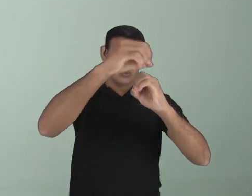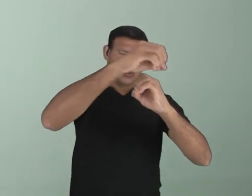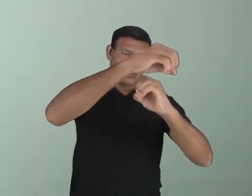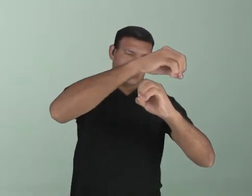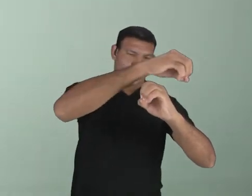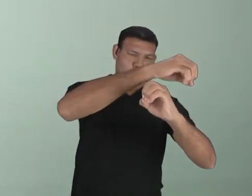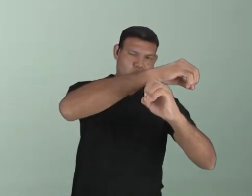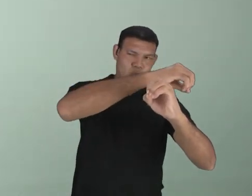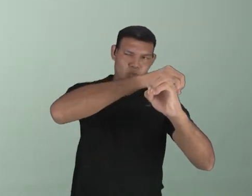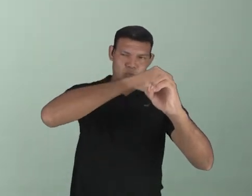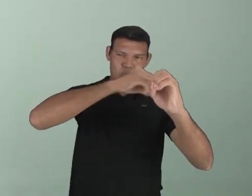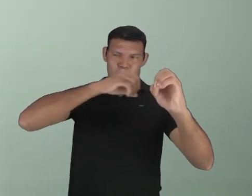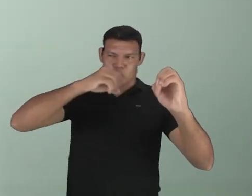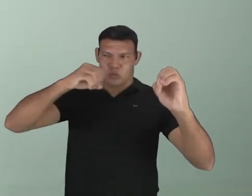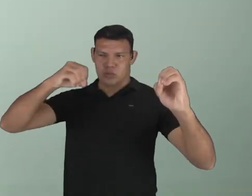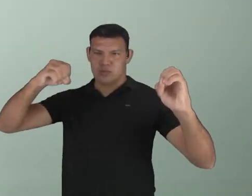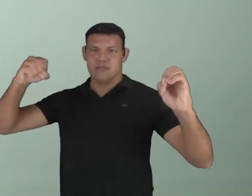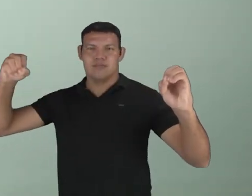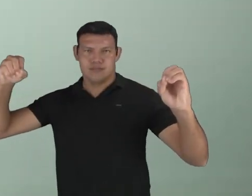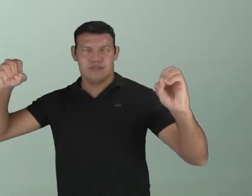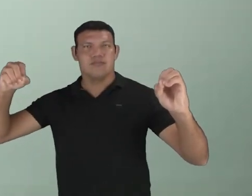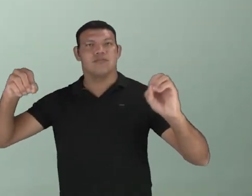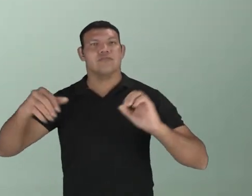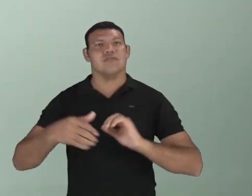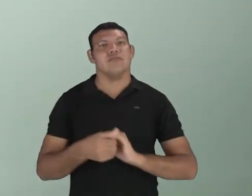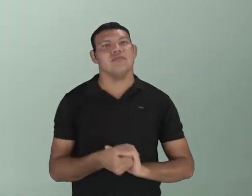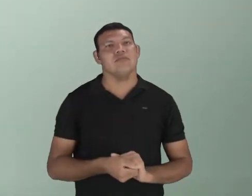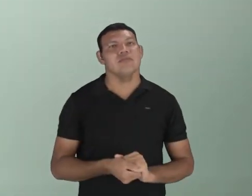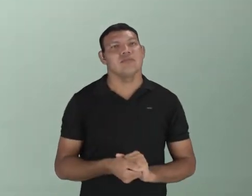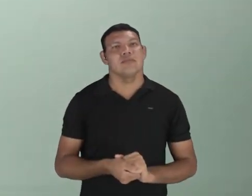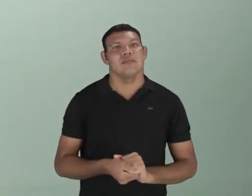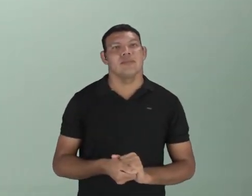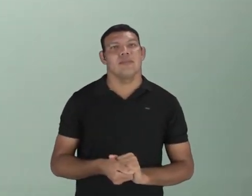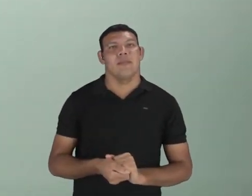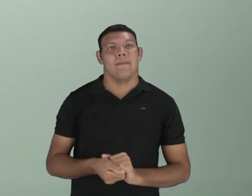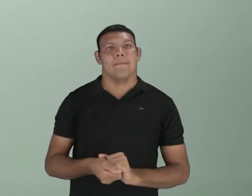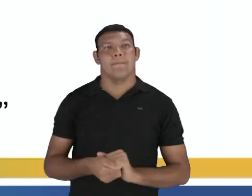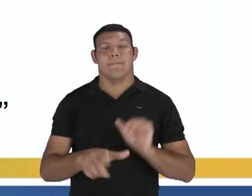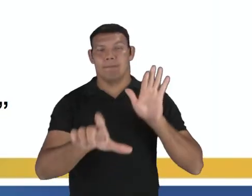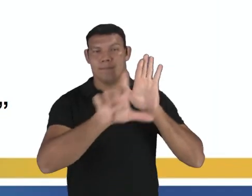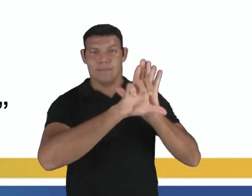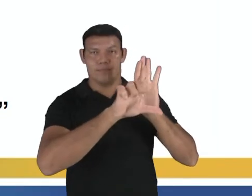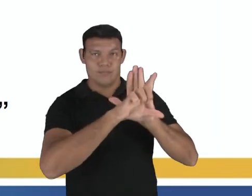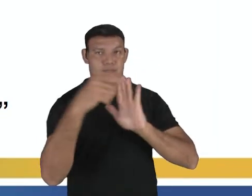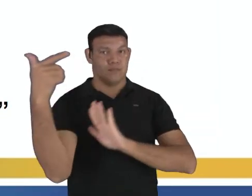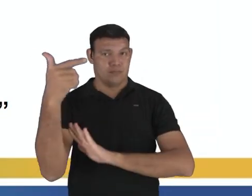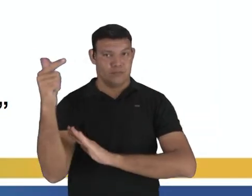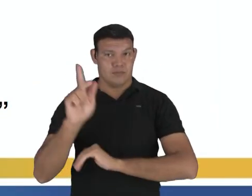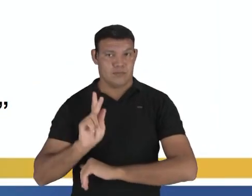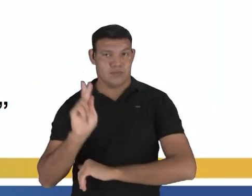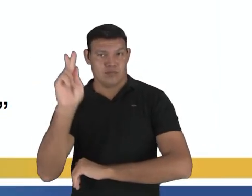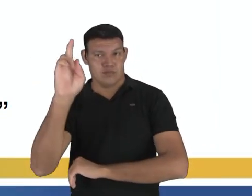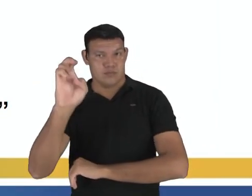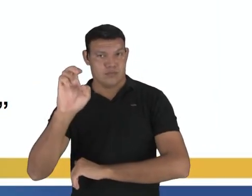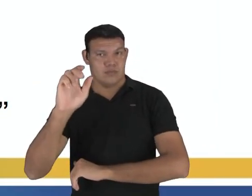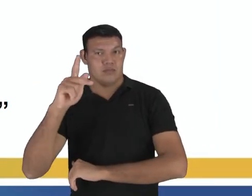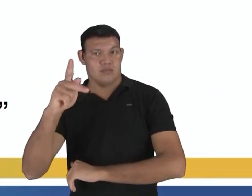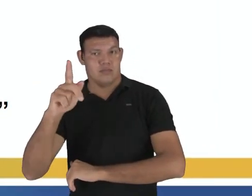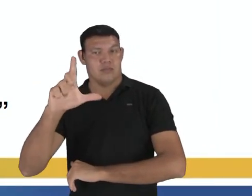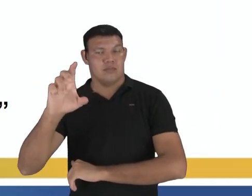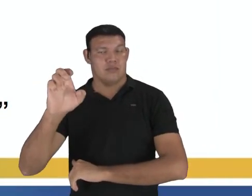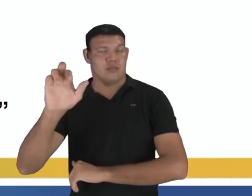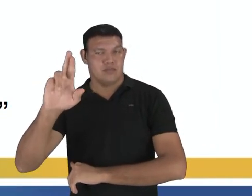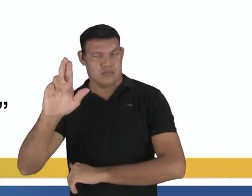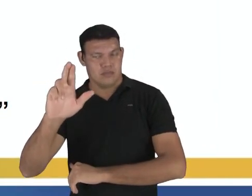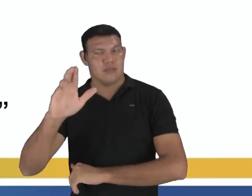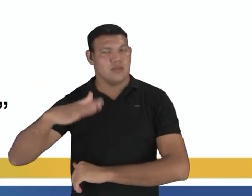esse movimento aí de rotação, de translação. Então, na segunda lei de Kepler, a gente que é chamada